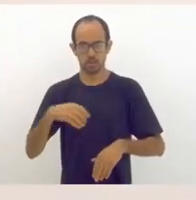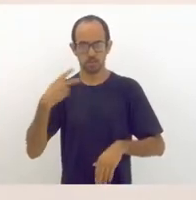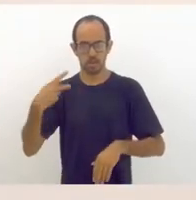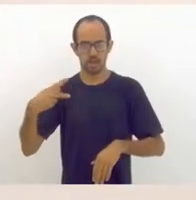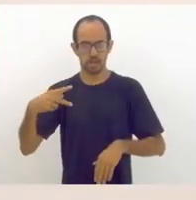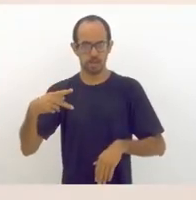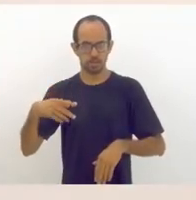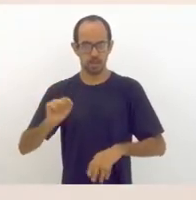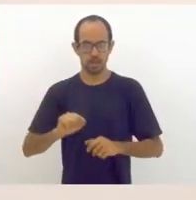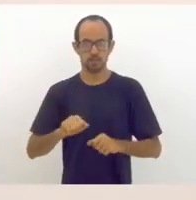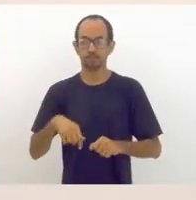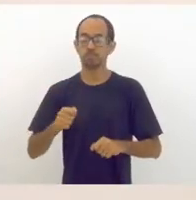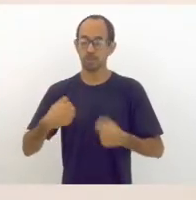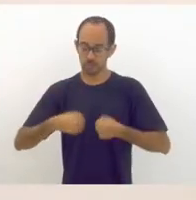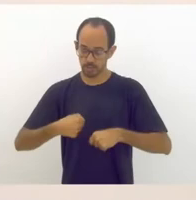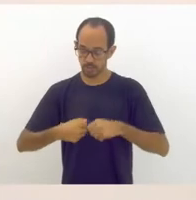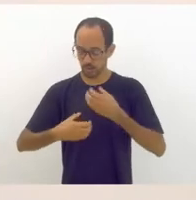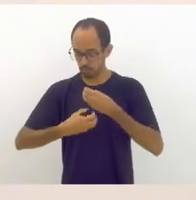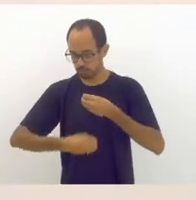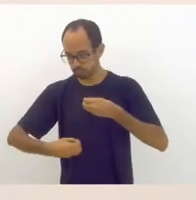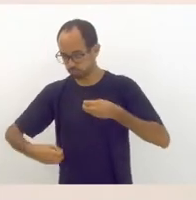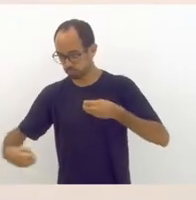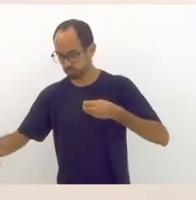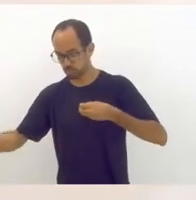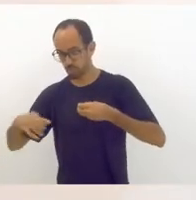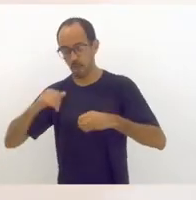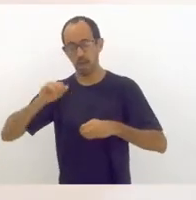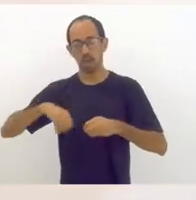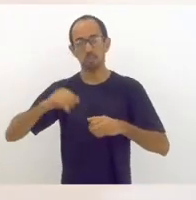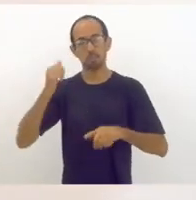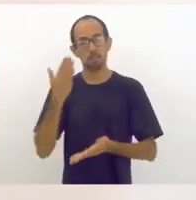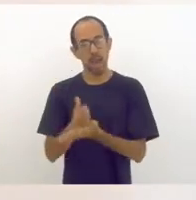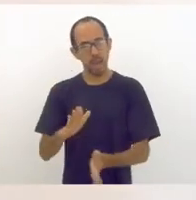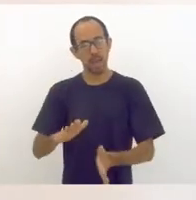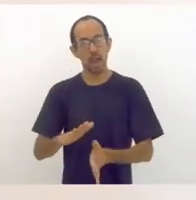de saneamento básico para que não jogue poluição dentro do Paraíba, para que